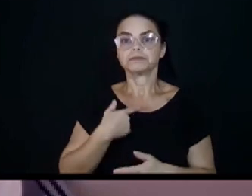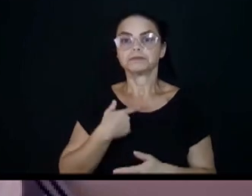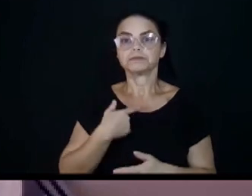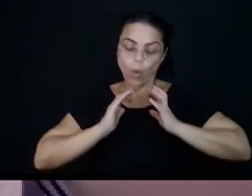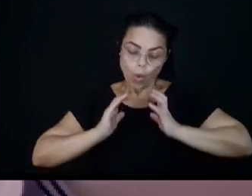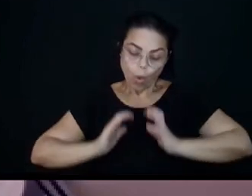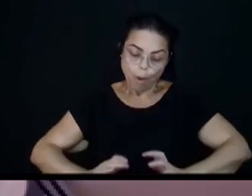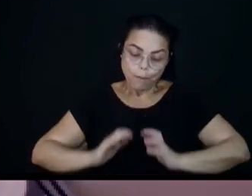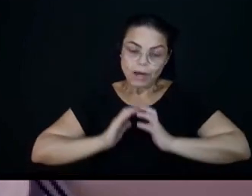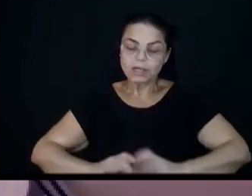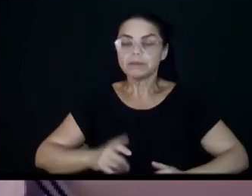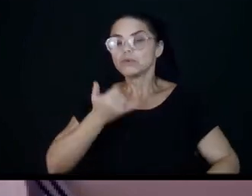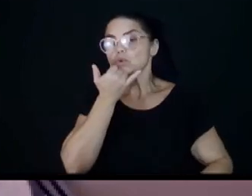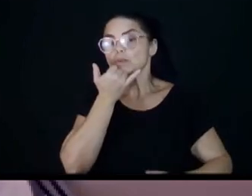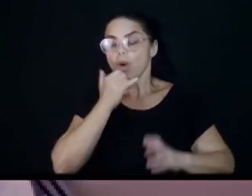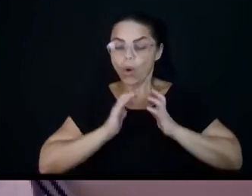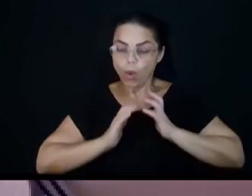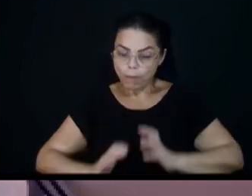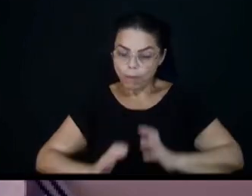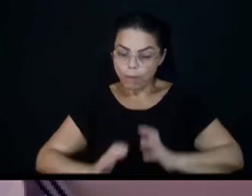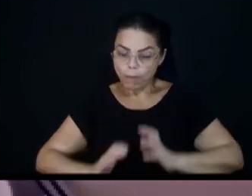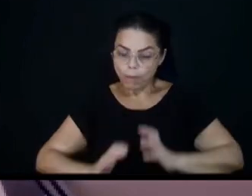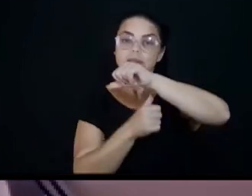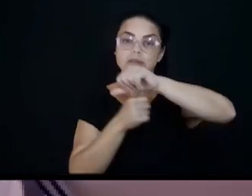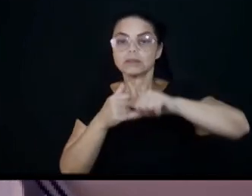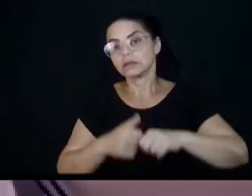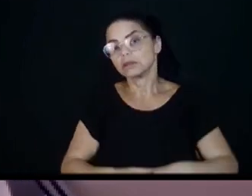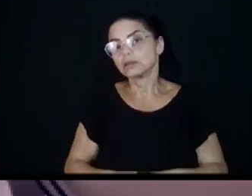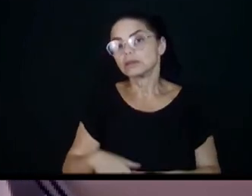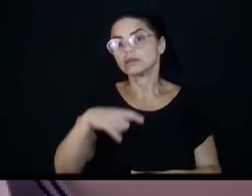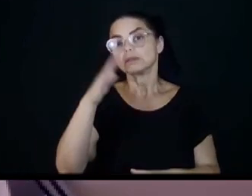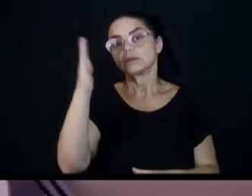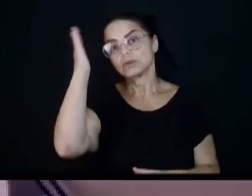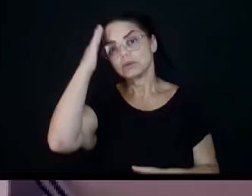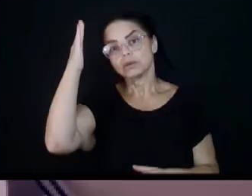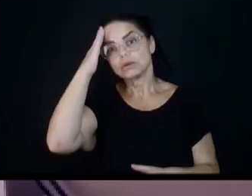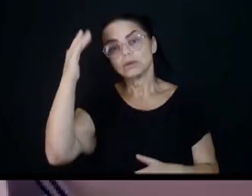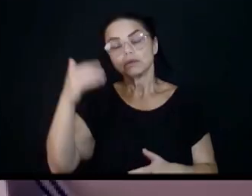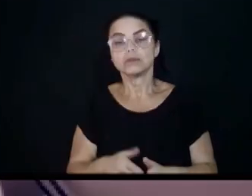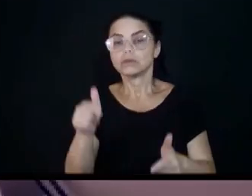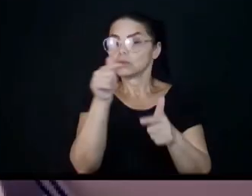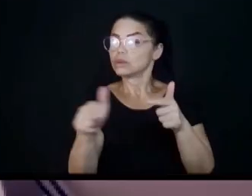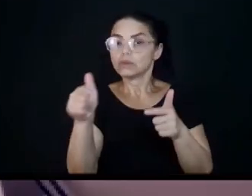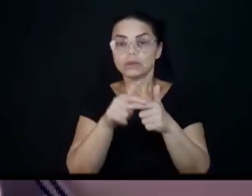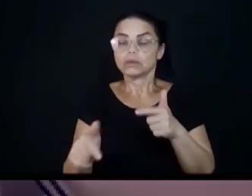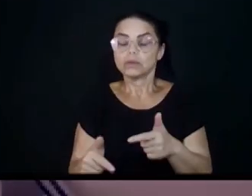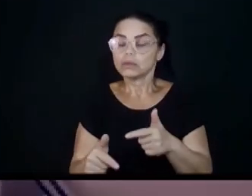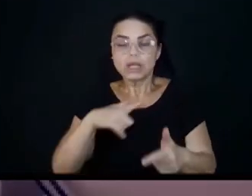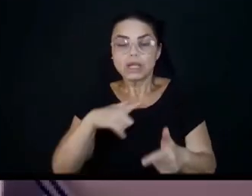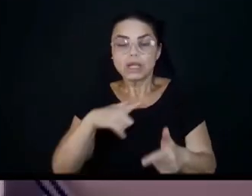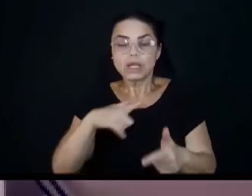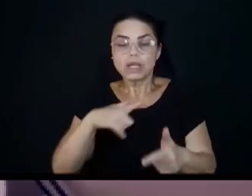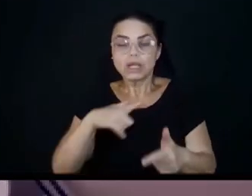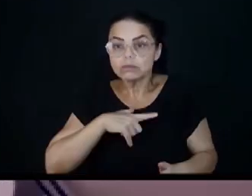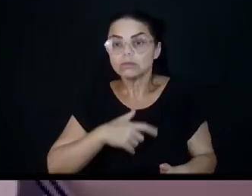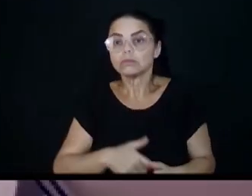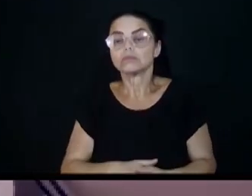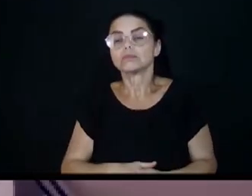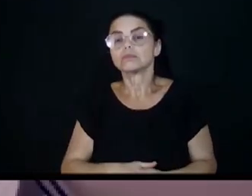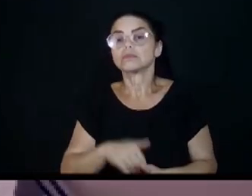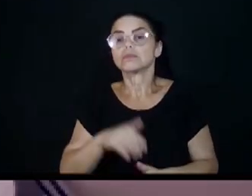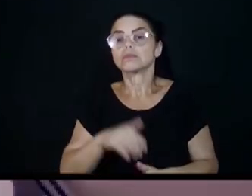mudar nele, fazer com que ele entenda melhor os problemas que ele está passando. Porque muitas vezes esse paciente tem uma